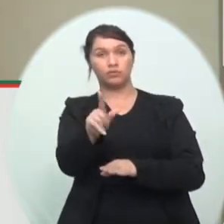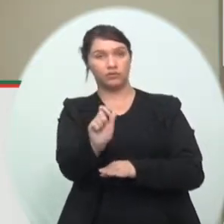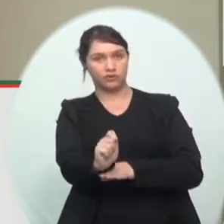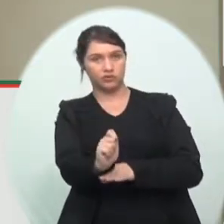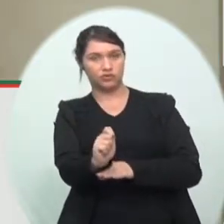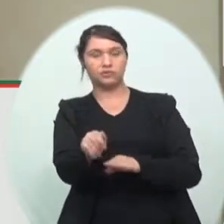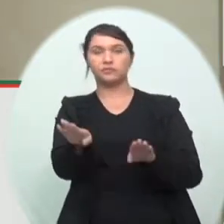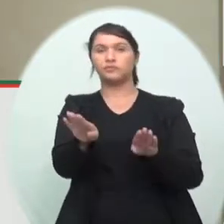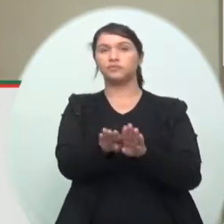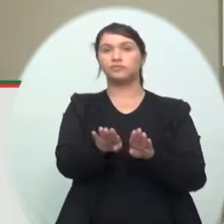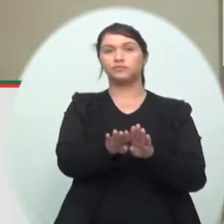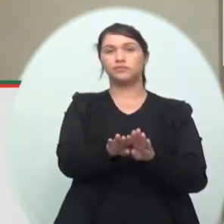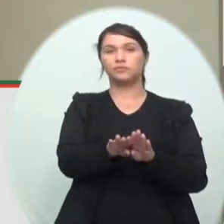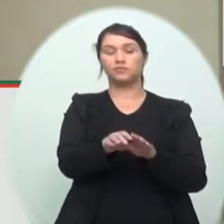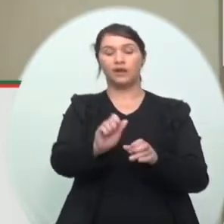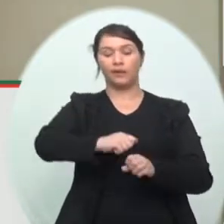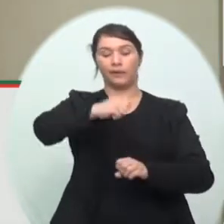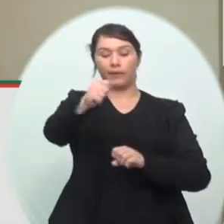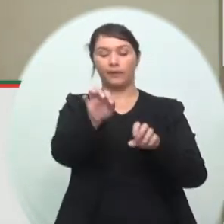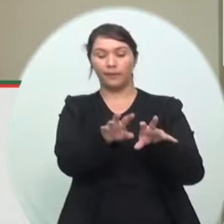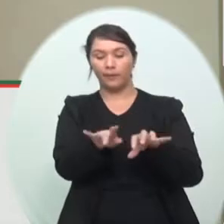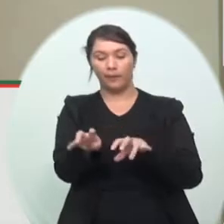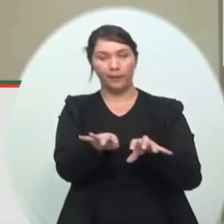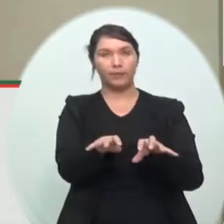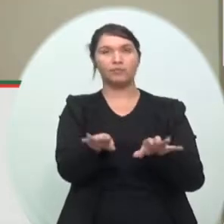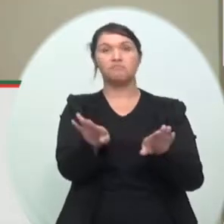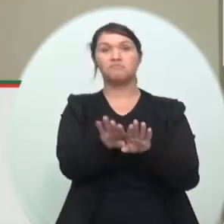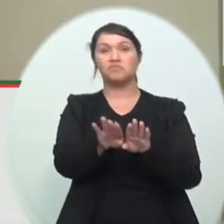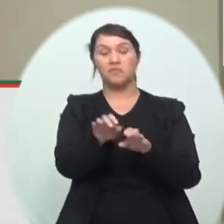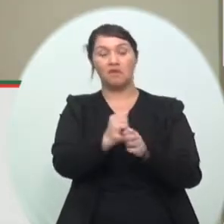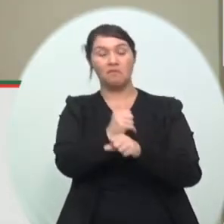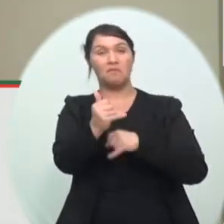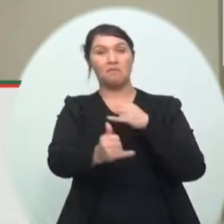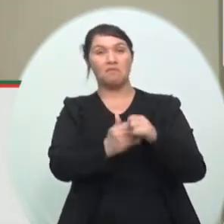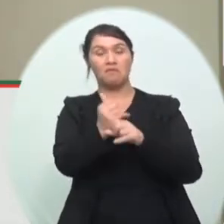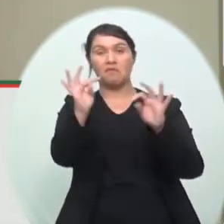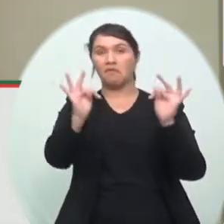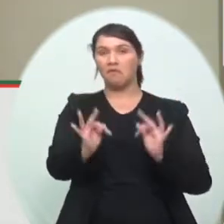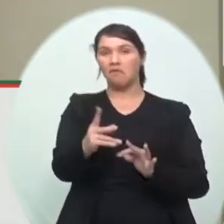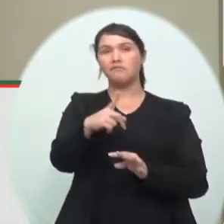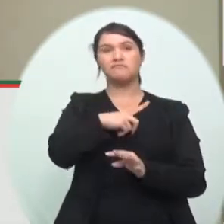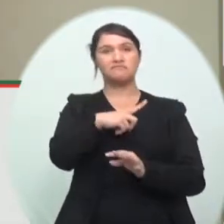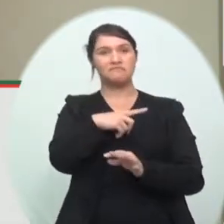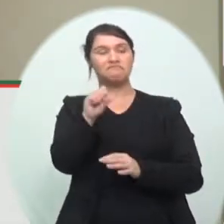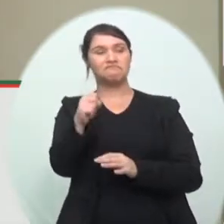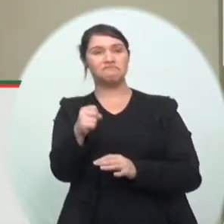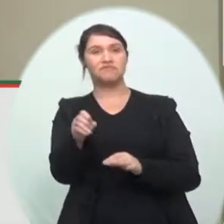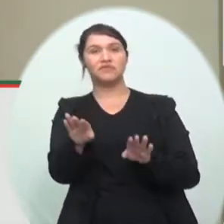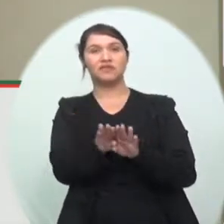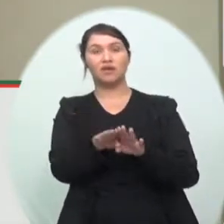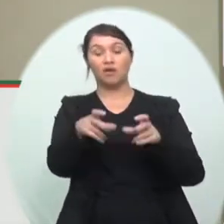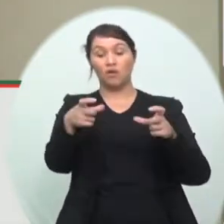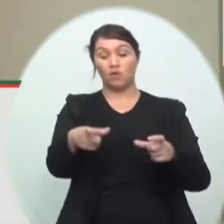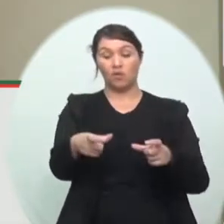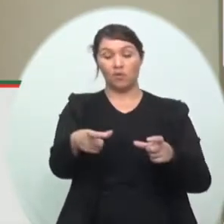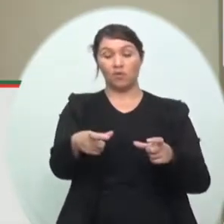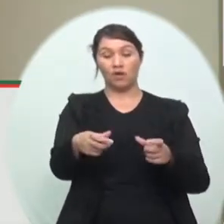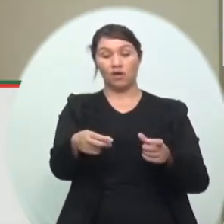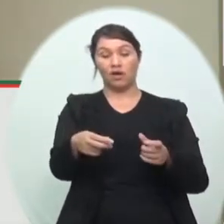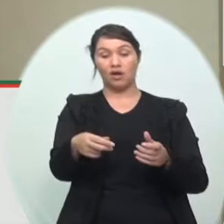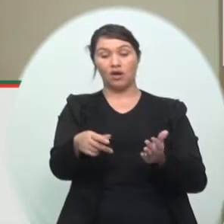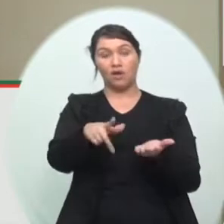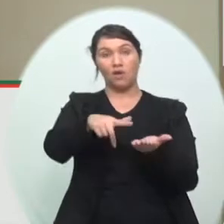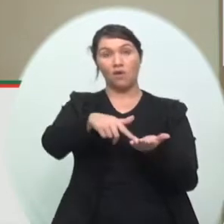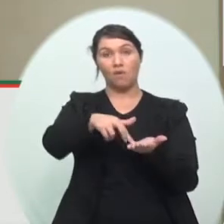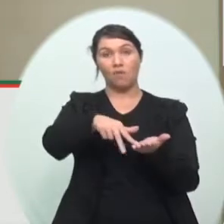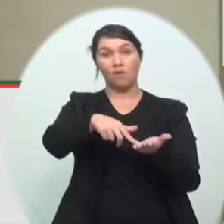acesso à internet e também à tecnologia, além de espaços de esporte como o de skate, por exemplo. Então fica